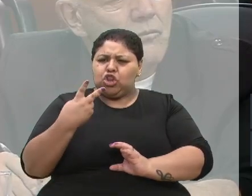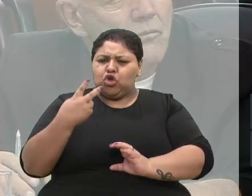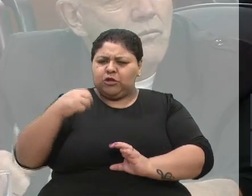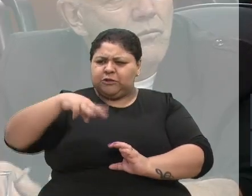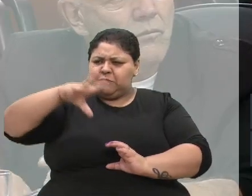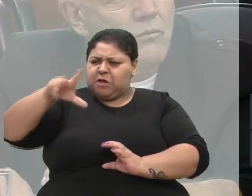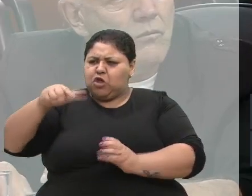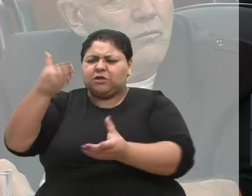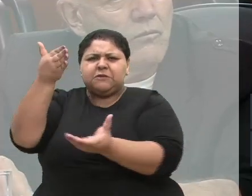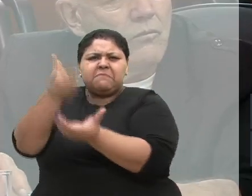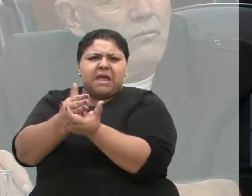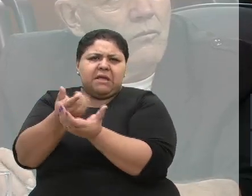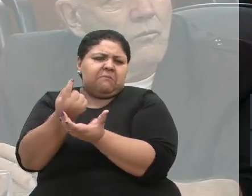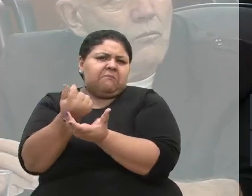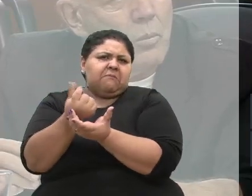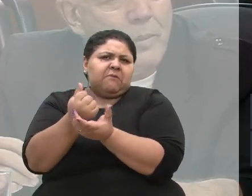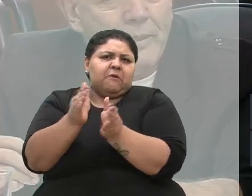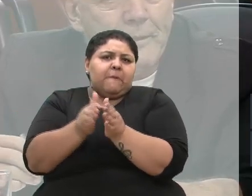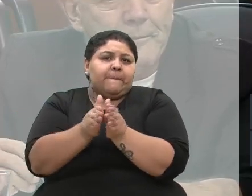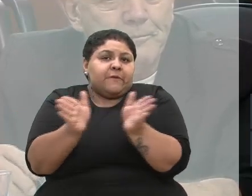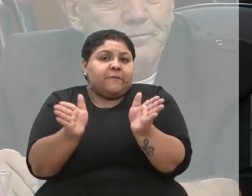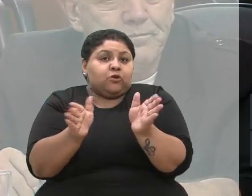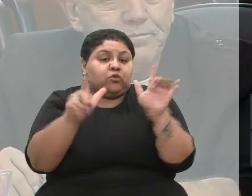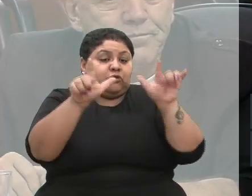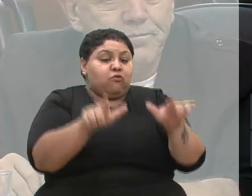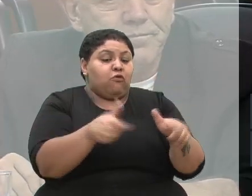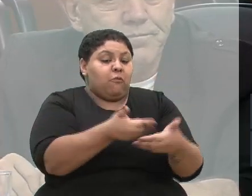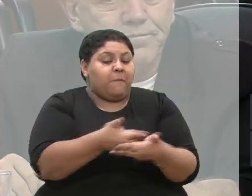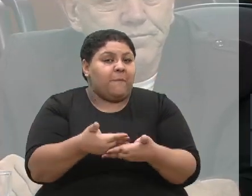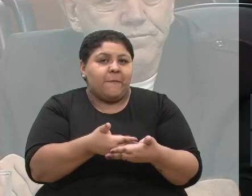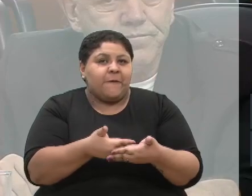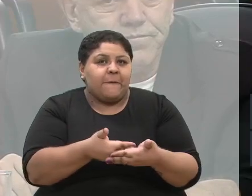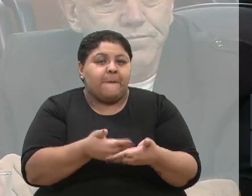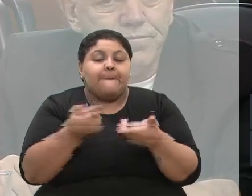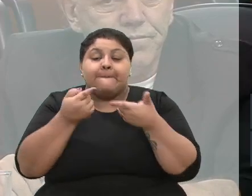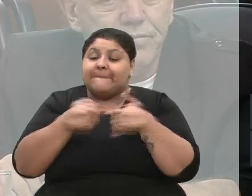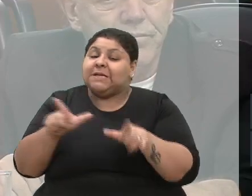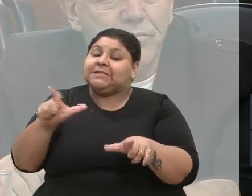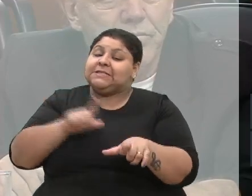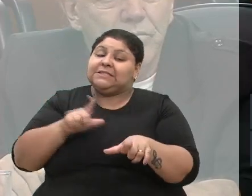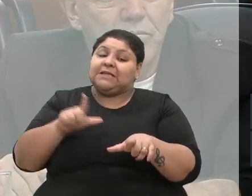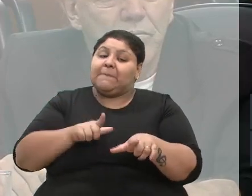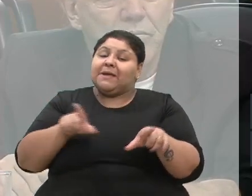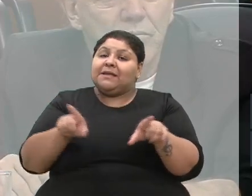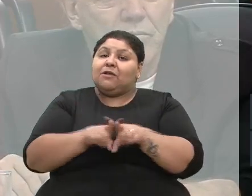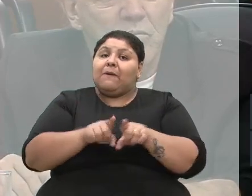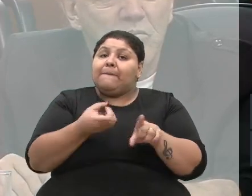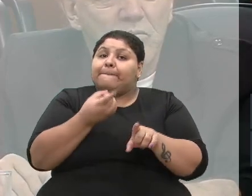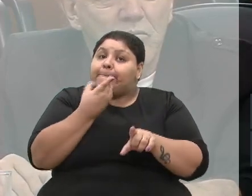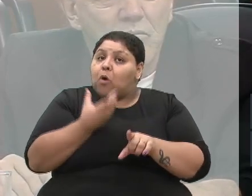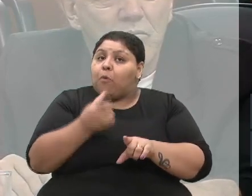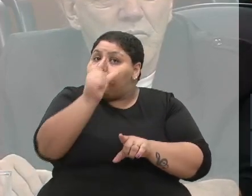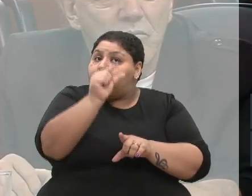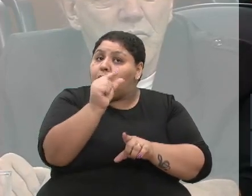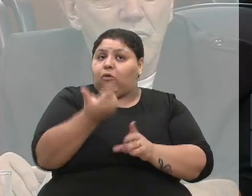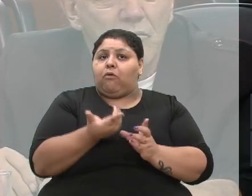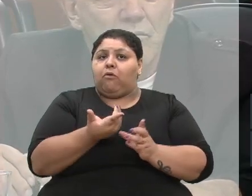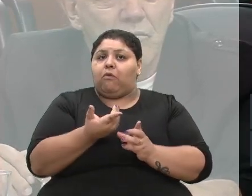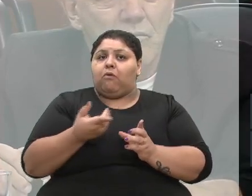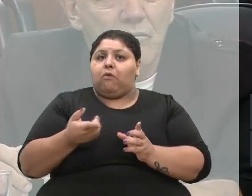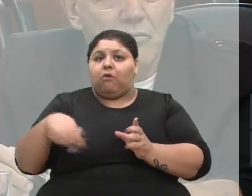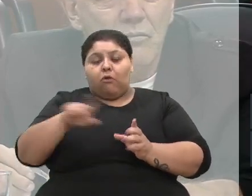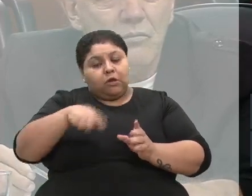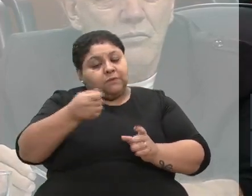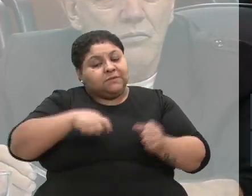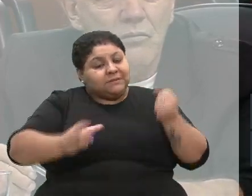de recursos para a abertura do materno-infantil. Mas isso também não é suficiente. Nós precisamos ter a